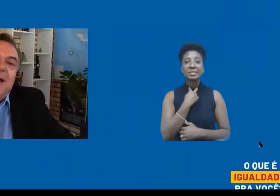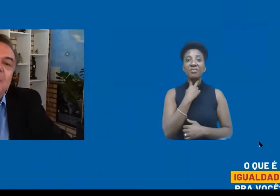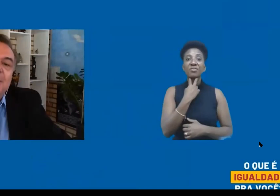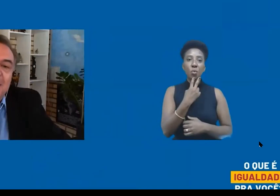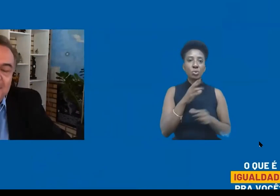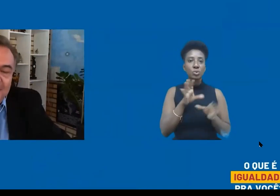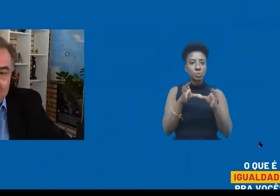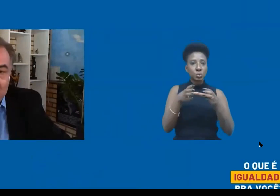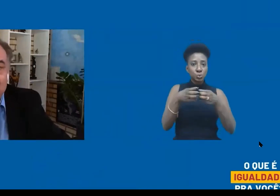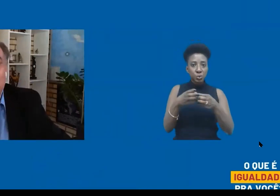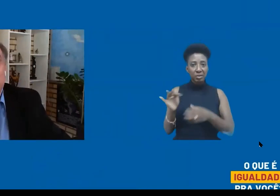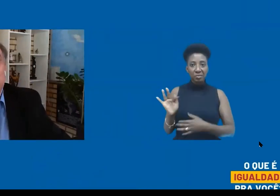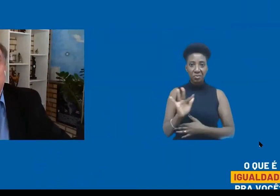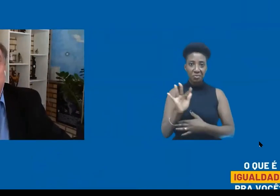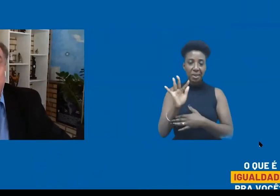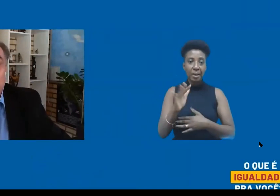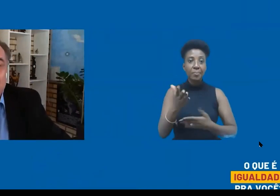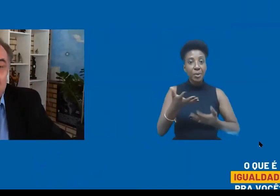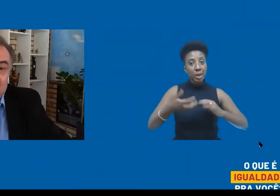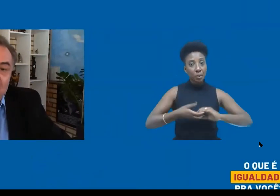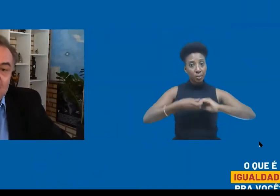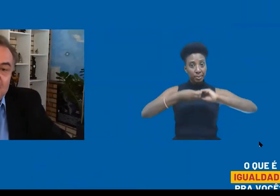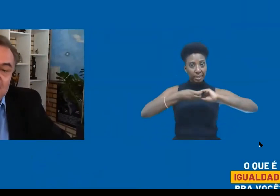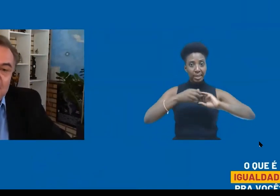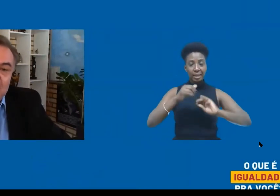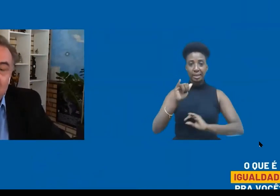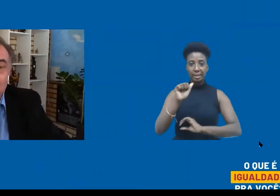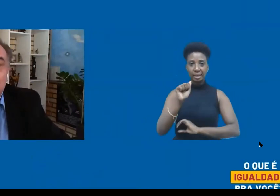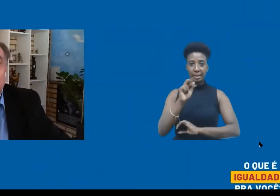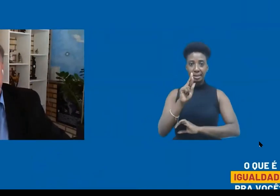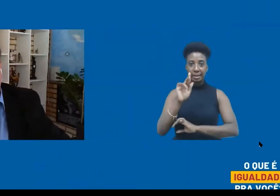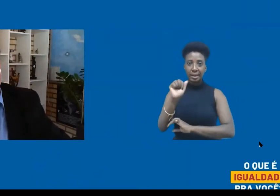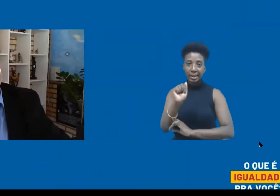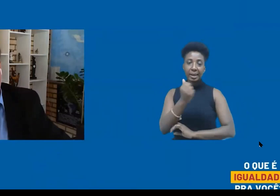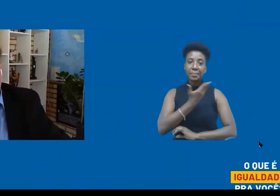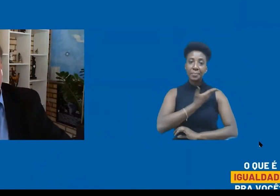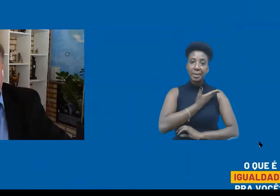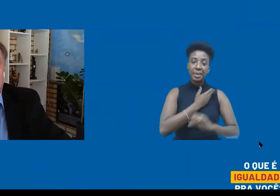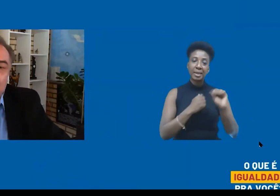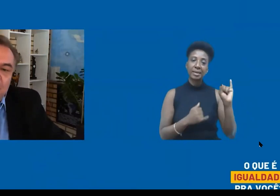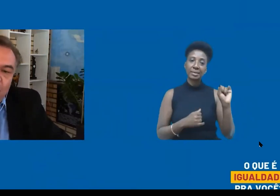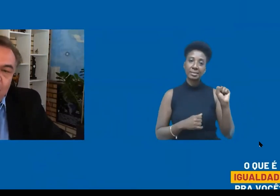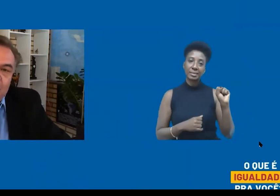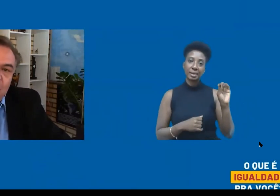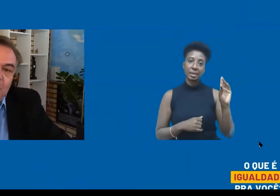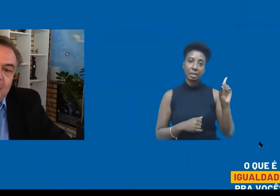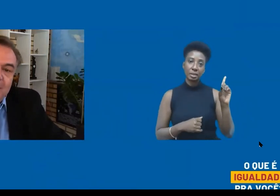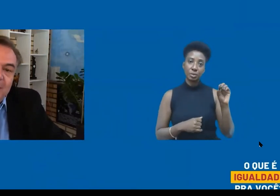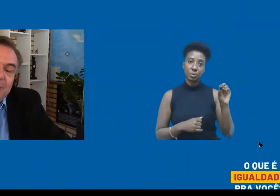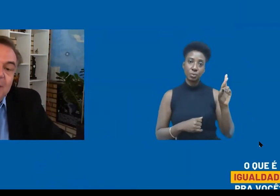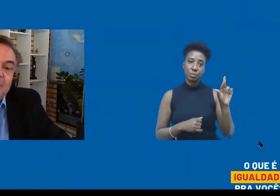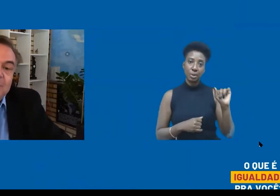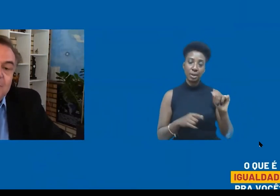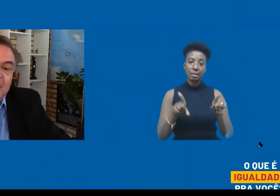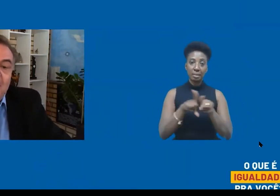cumprimentar o Iarabi, que falou antes da gente, a minha querida amiga Isadora, o Fabion, que é o meu